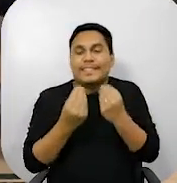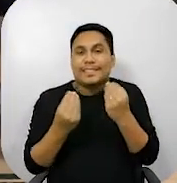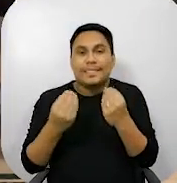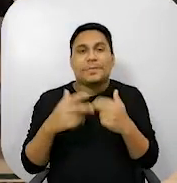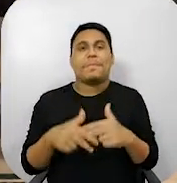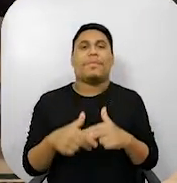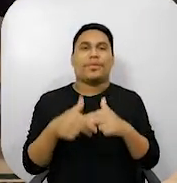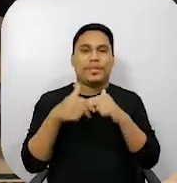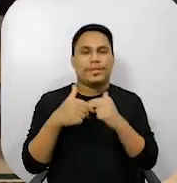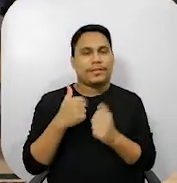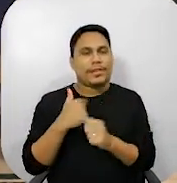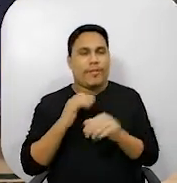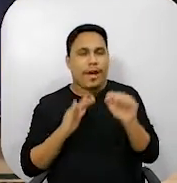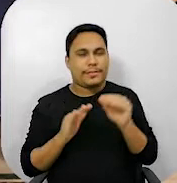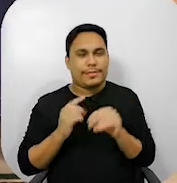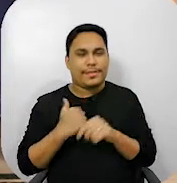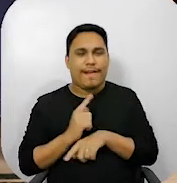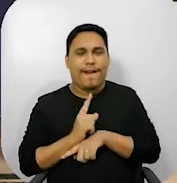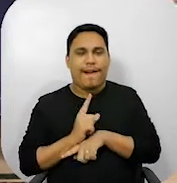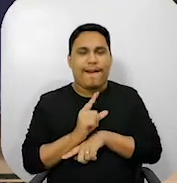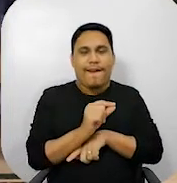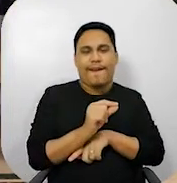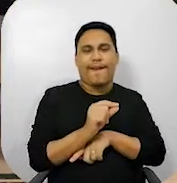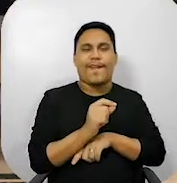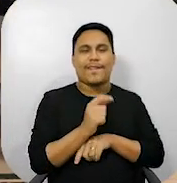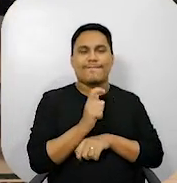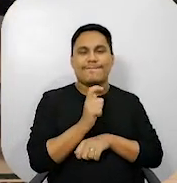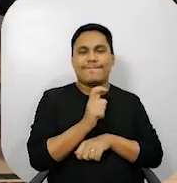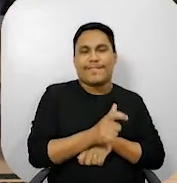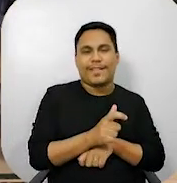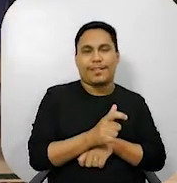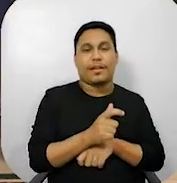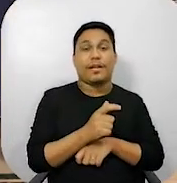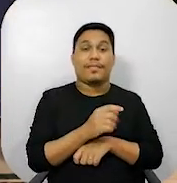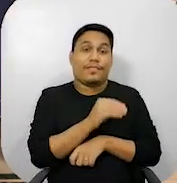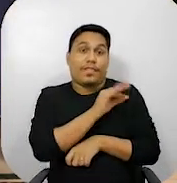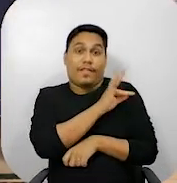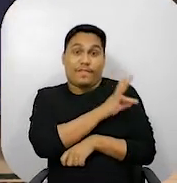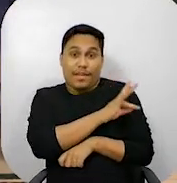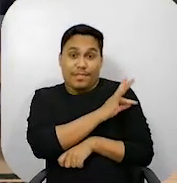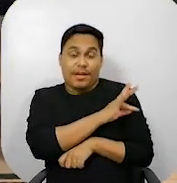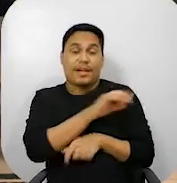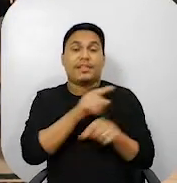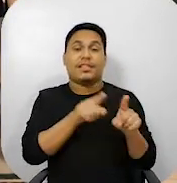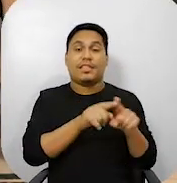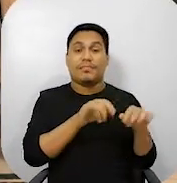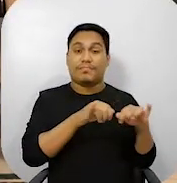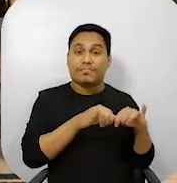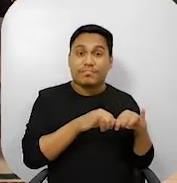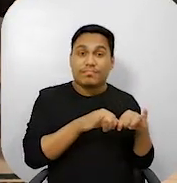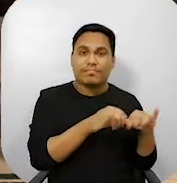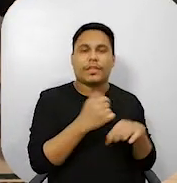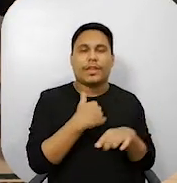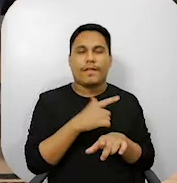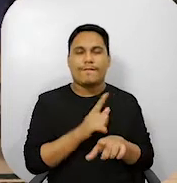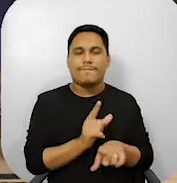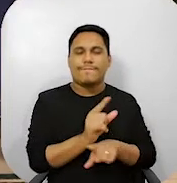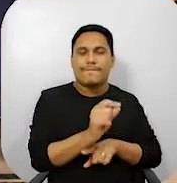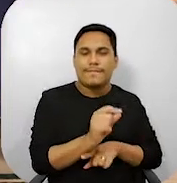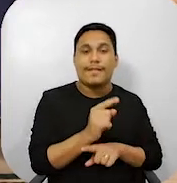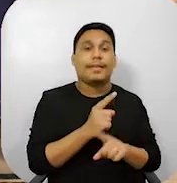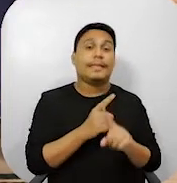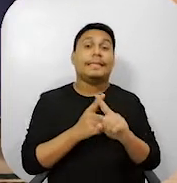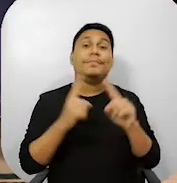fugidas é assim já pediu ali só ali na farmácia no supermercado né mas